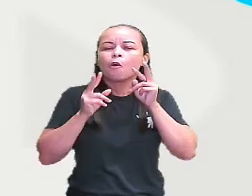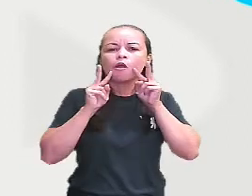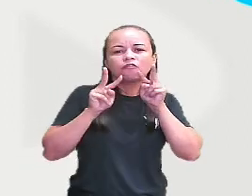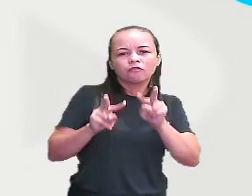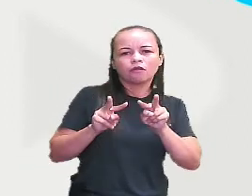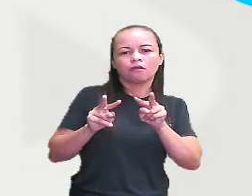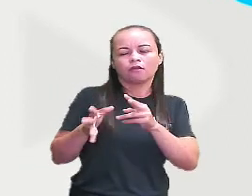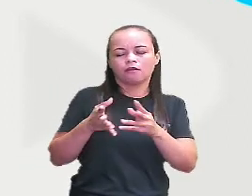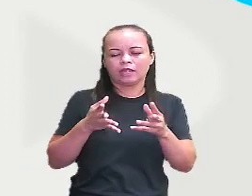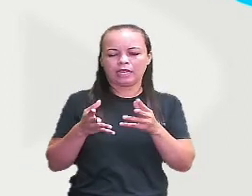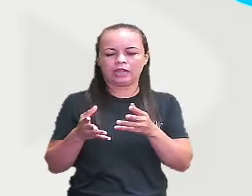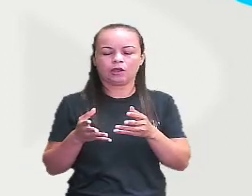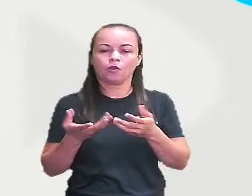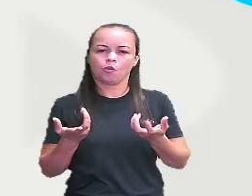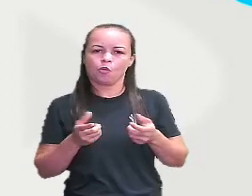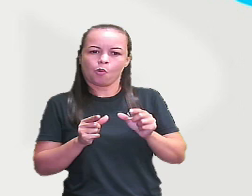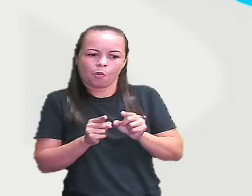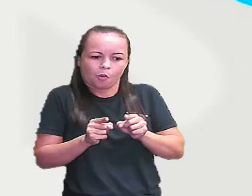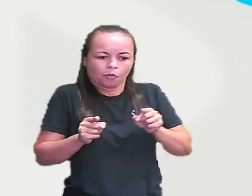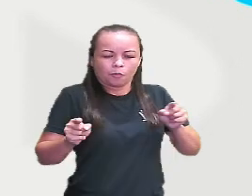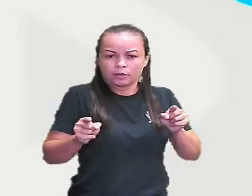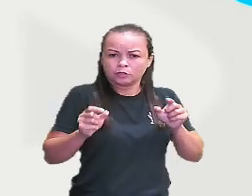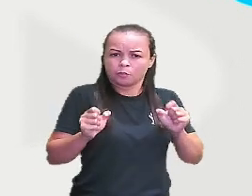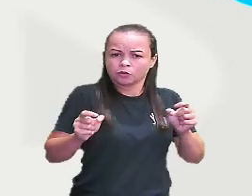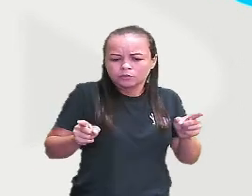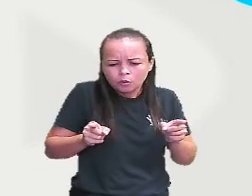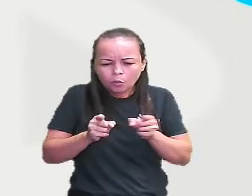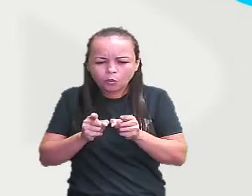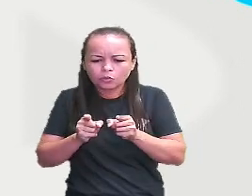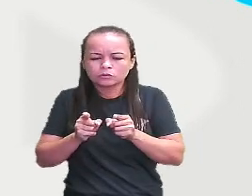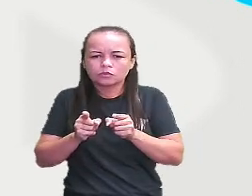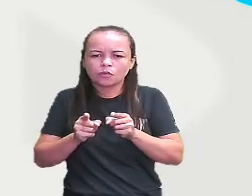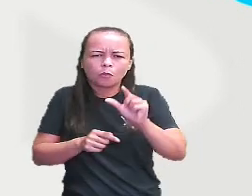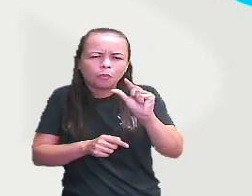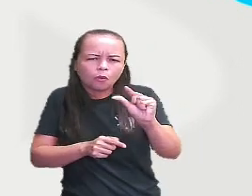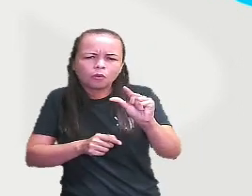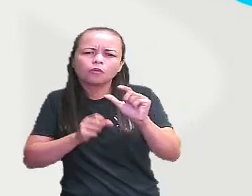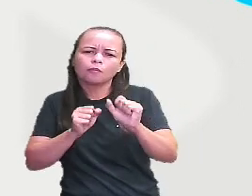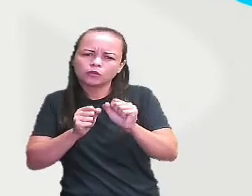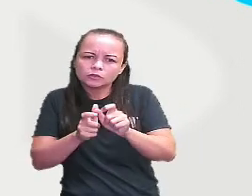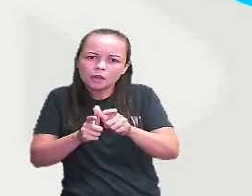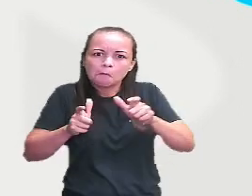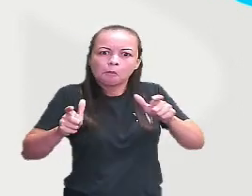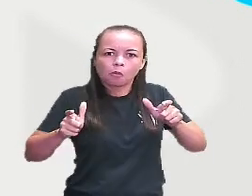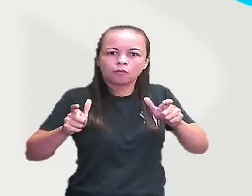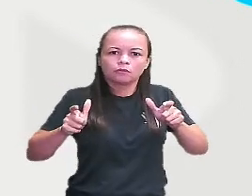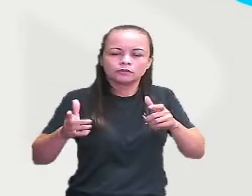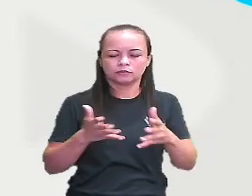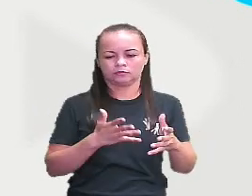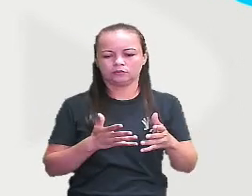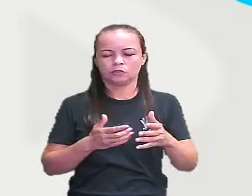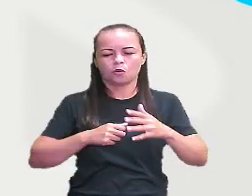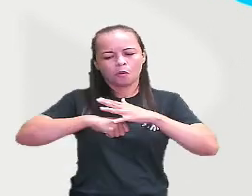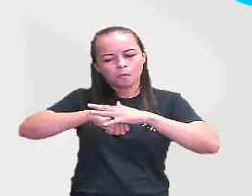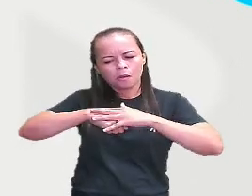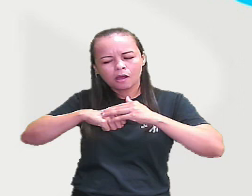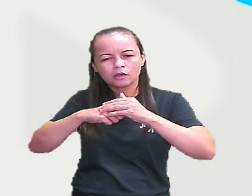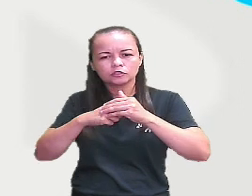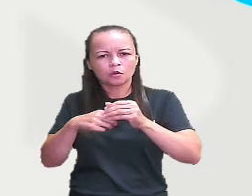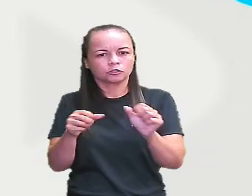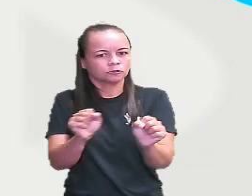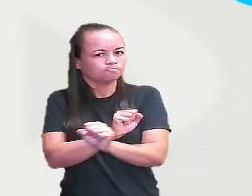O comprido pode ser curto e o pouco pode ser muito. O manso pode ser bravo e